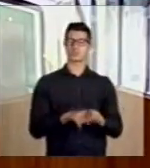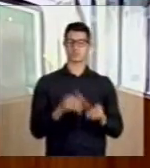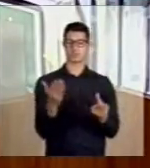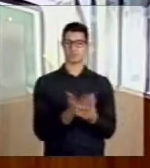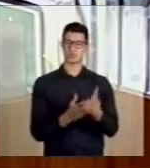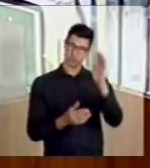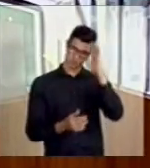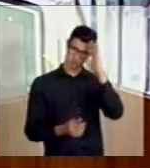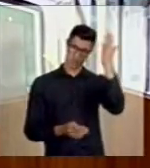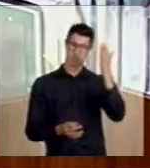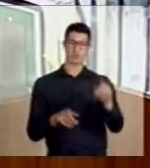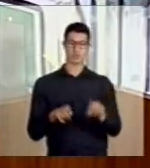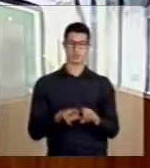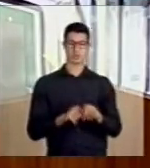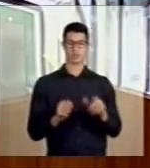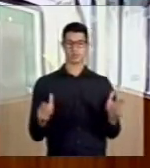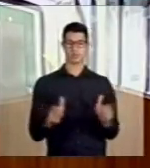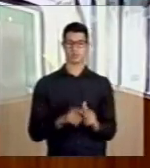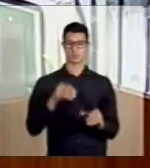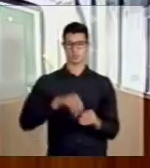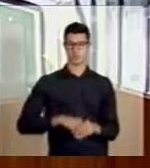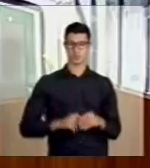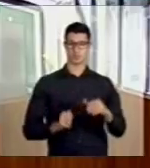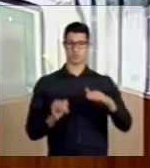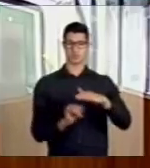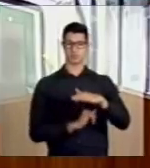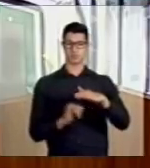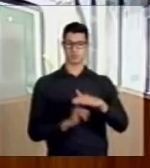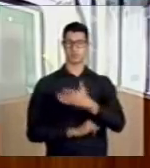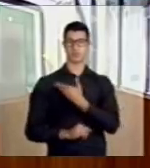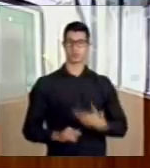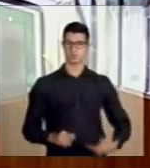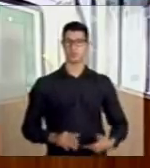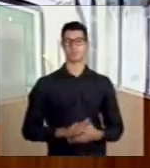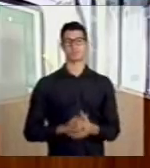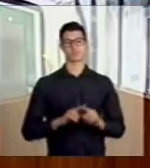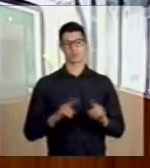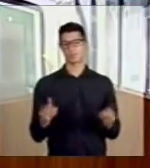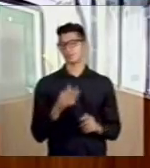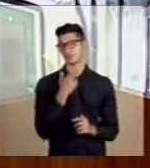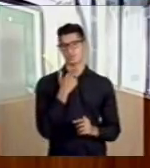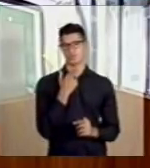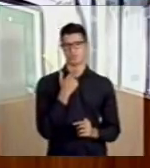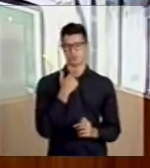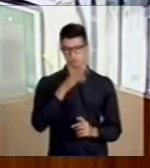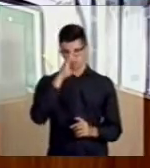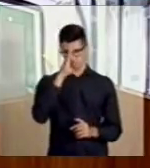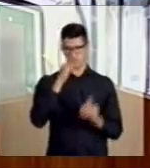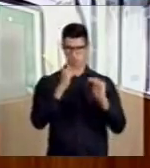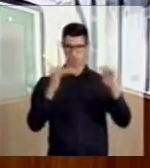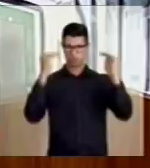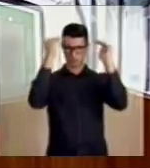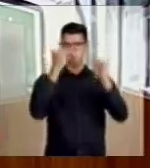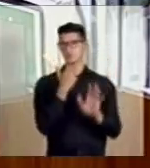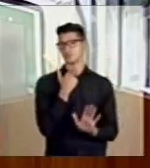processo decisório que se desenvolve no âmbito das instâncias governamentais. Mas não pode, o princípio majoritário